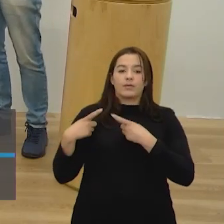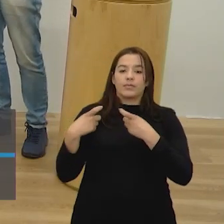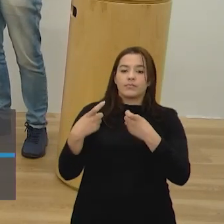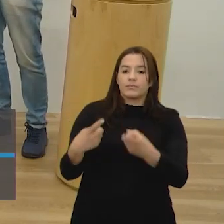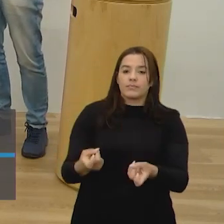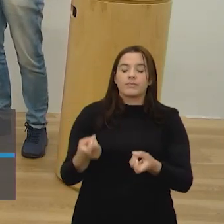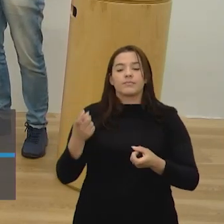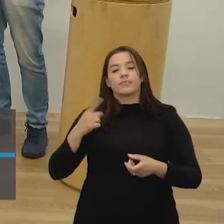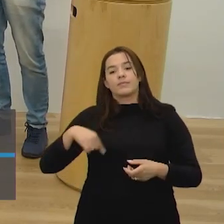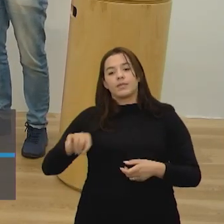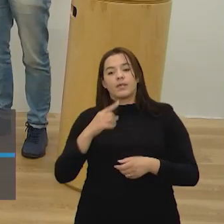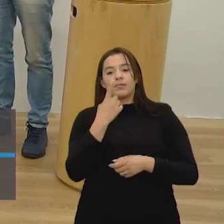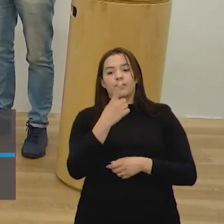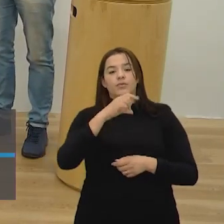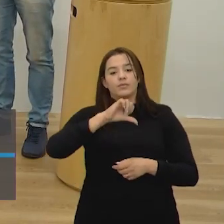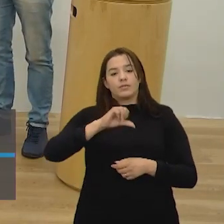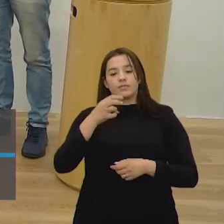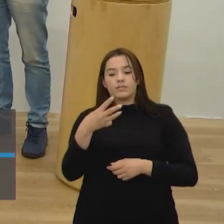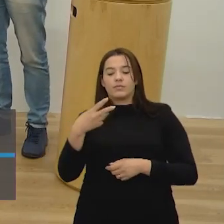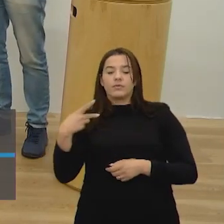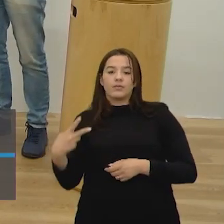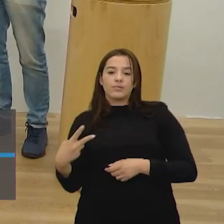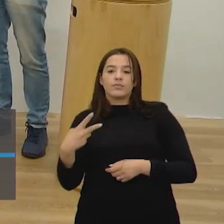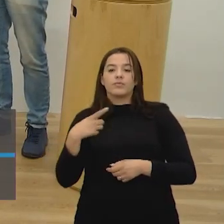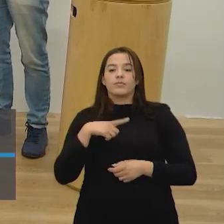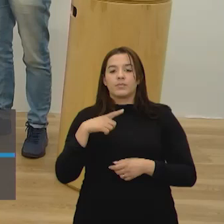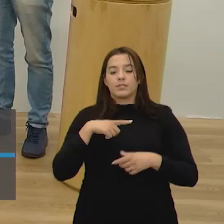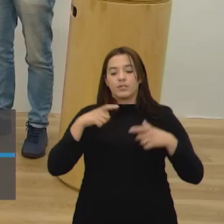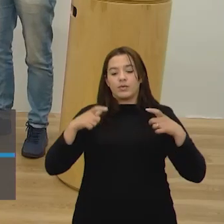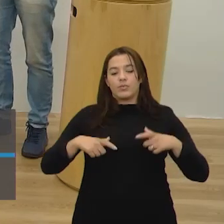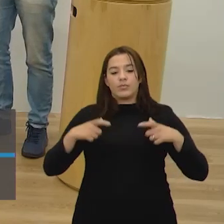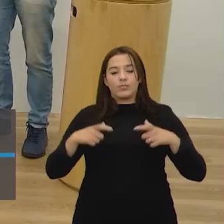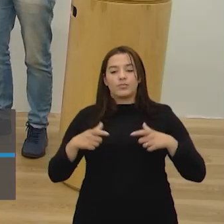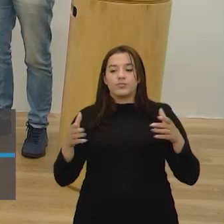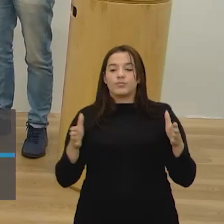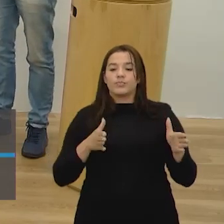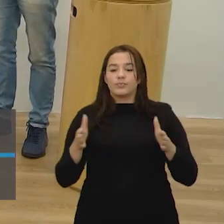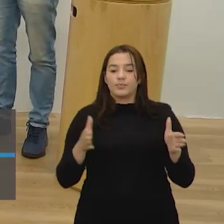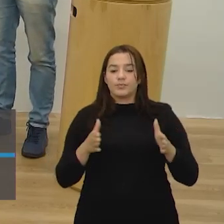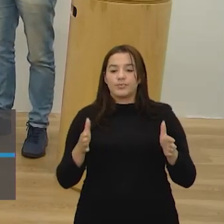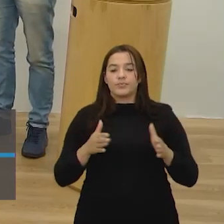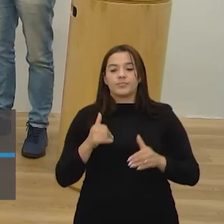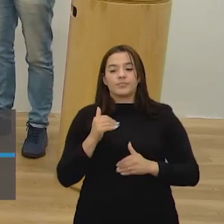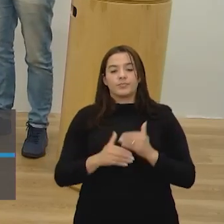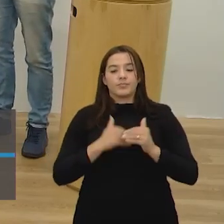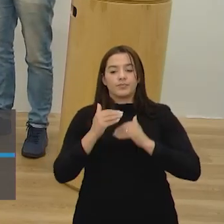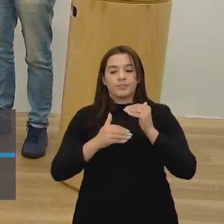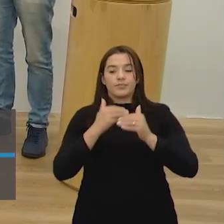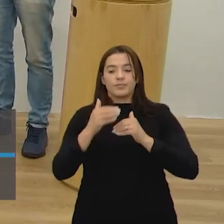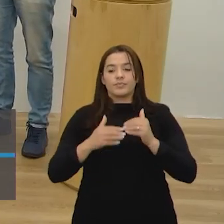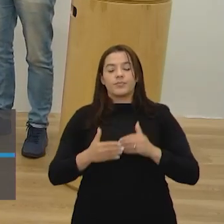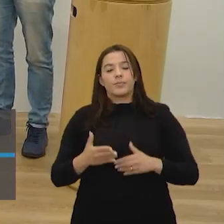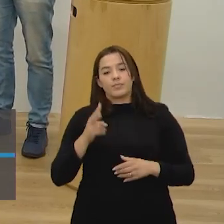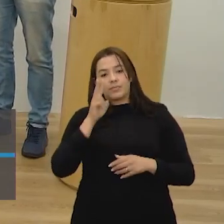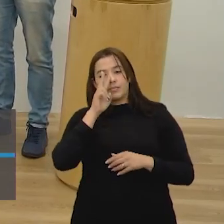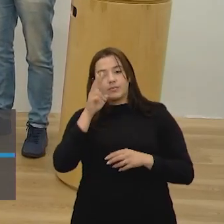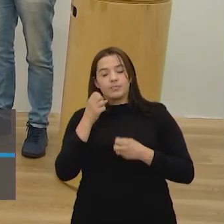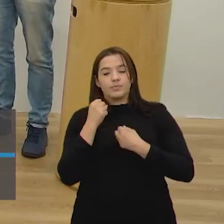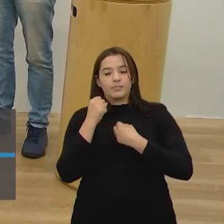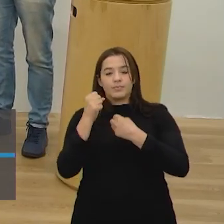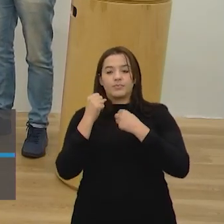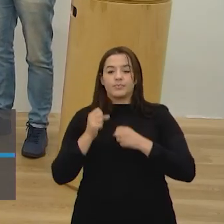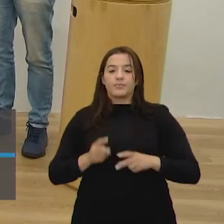Inglaterra em 1982, para criar um ambiente onde ela prorrogasse sua permanência no poder, mas